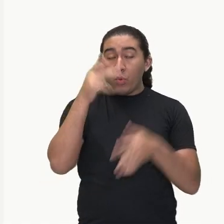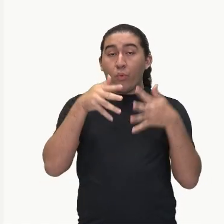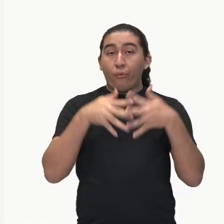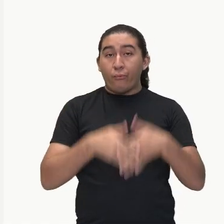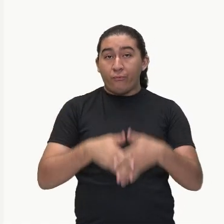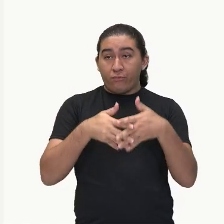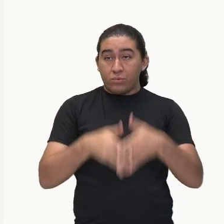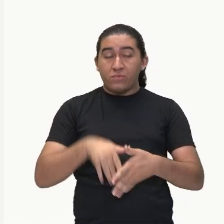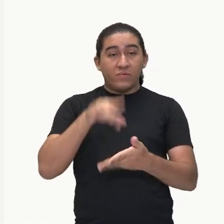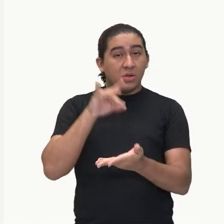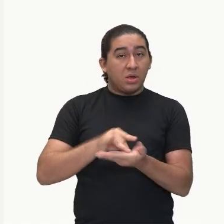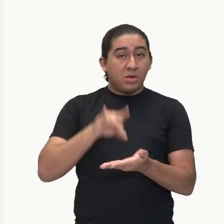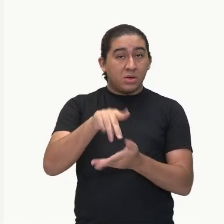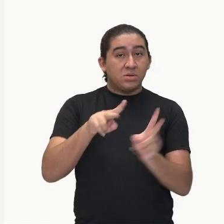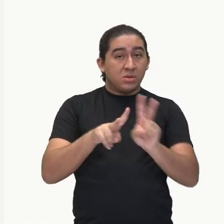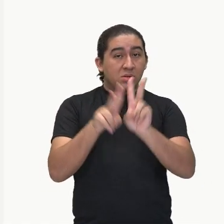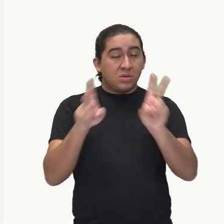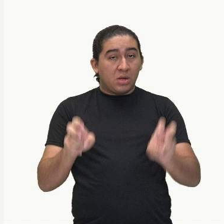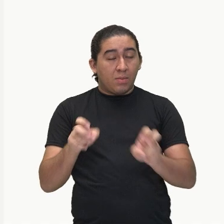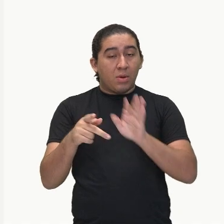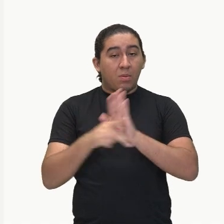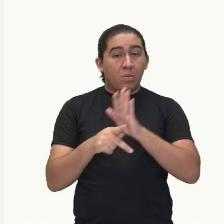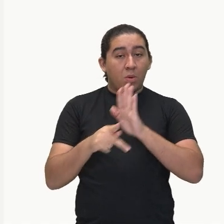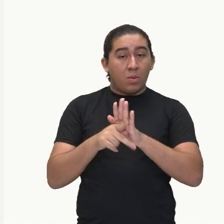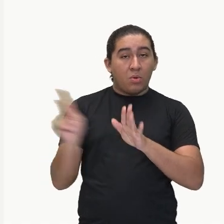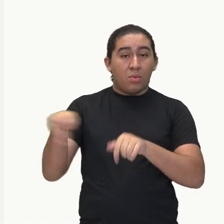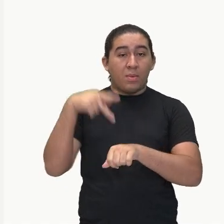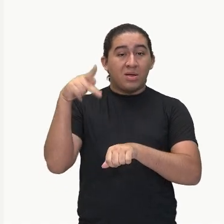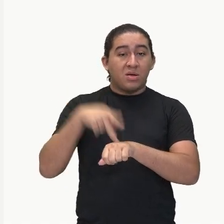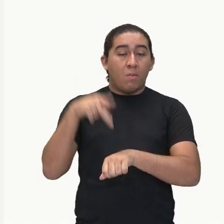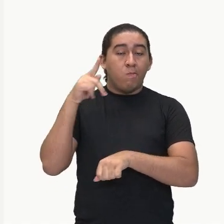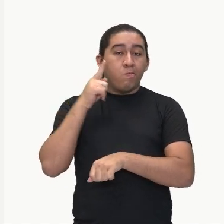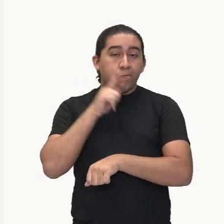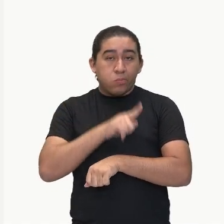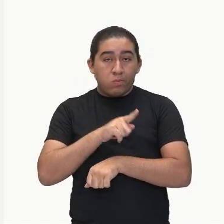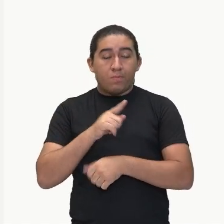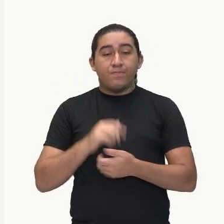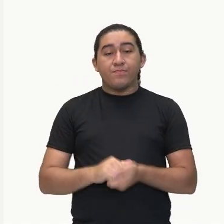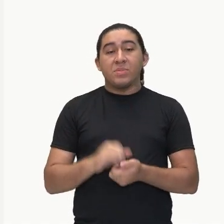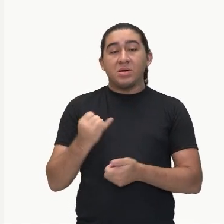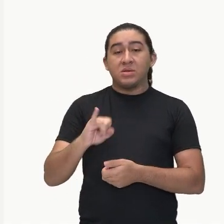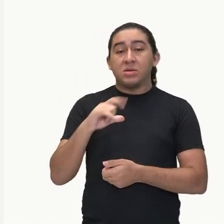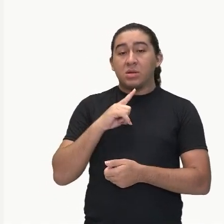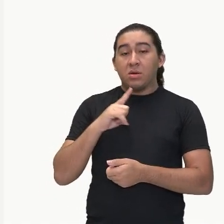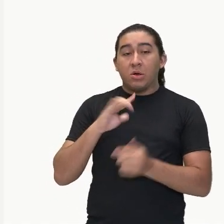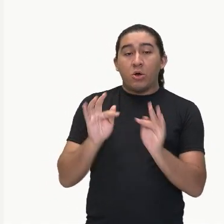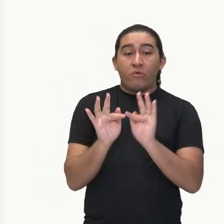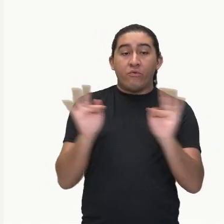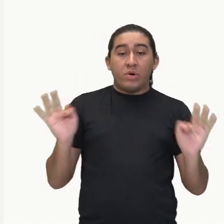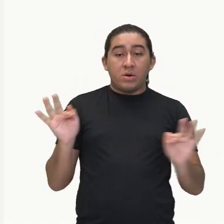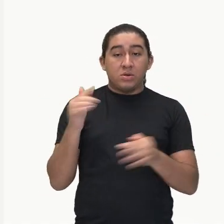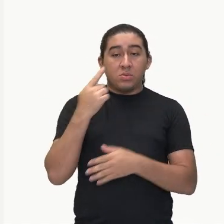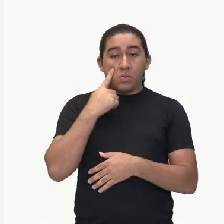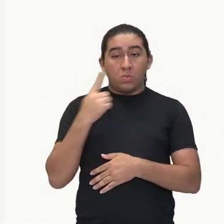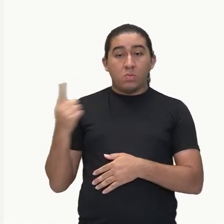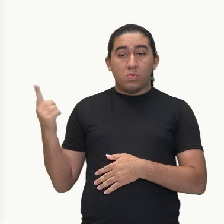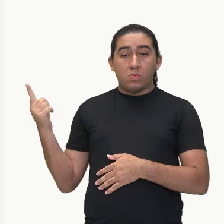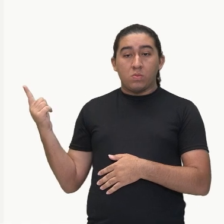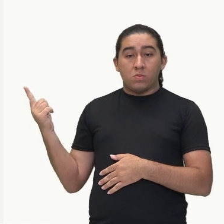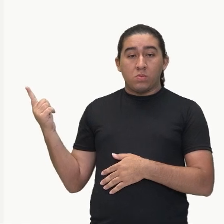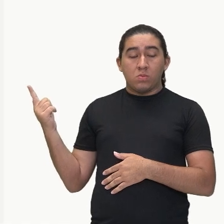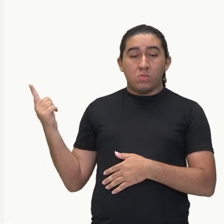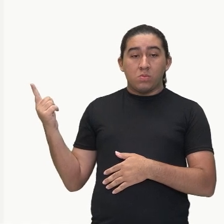muito nessa questão dos Estados Unidos, né? Então, se eu tiver aqui